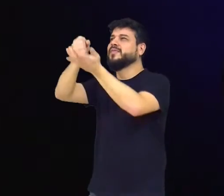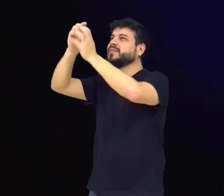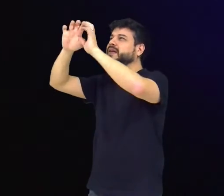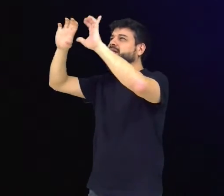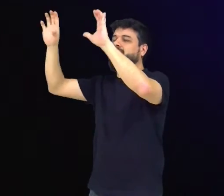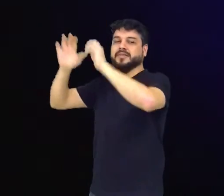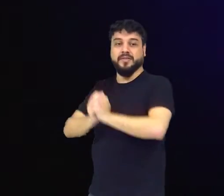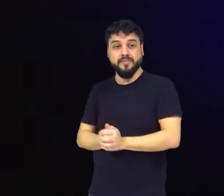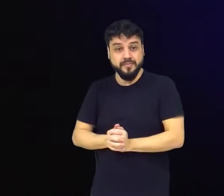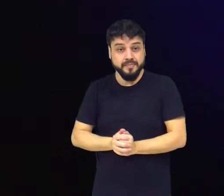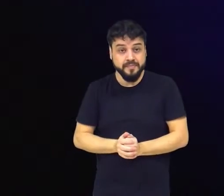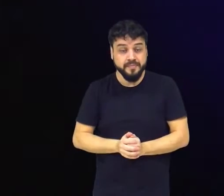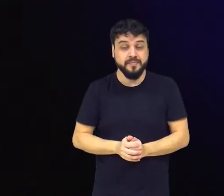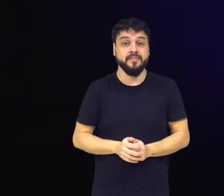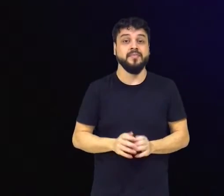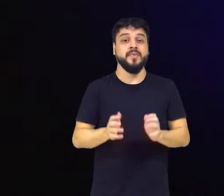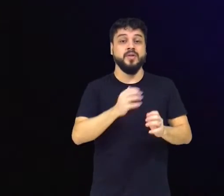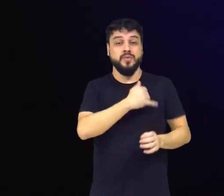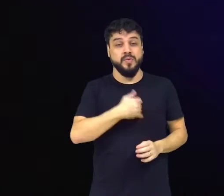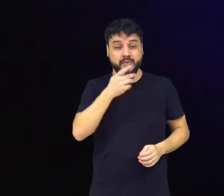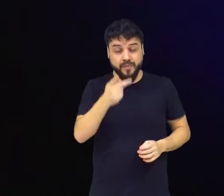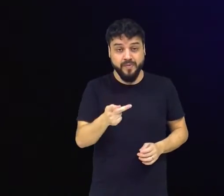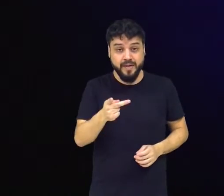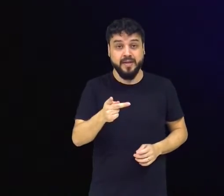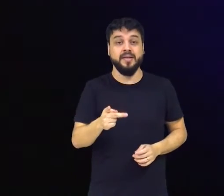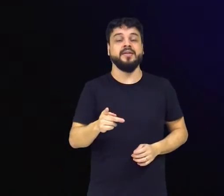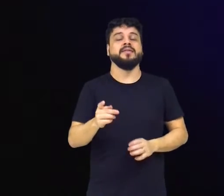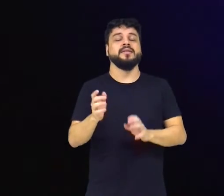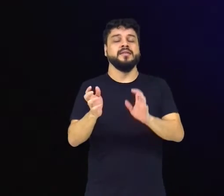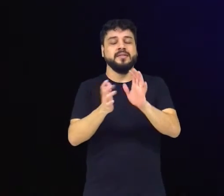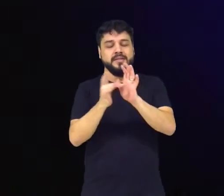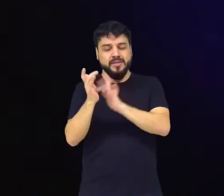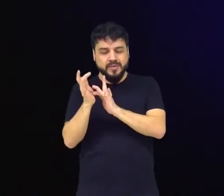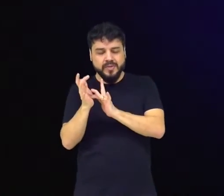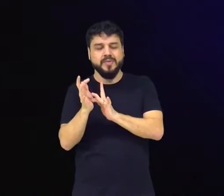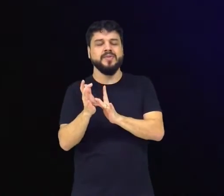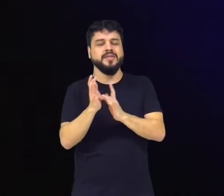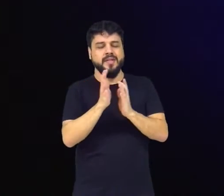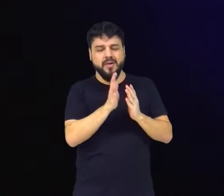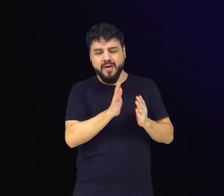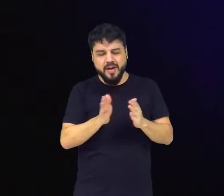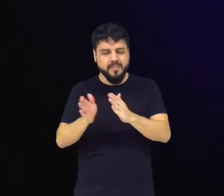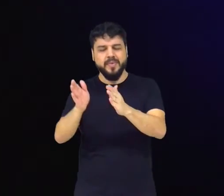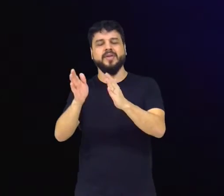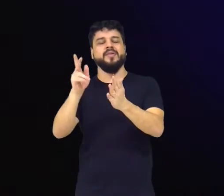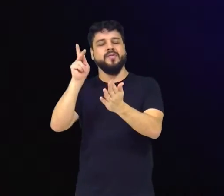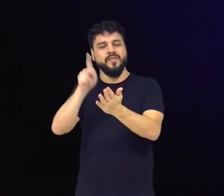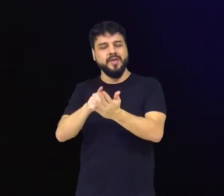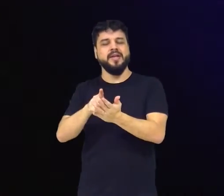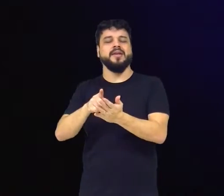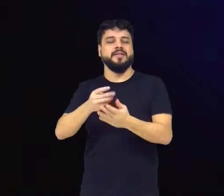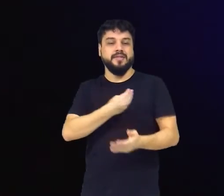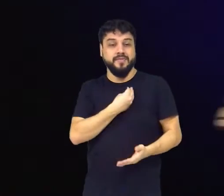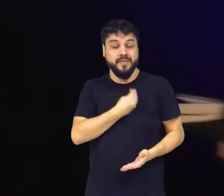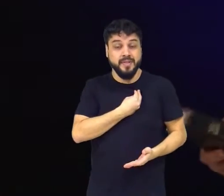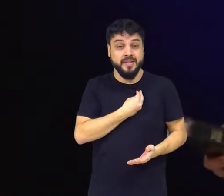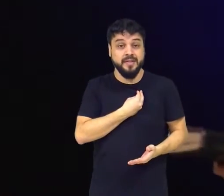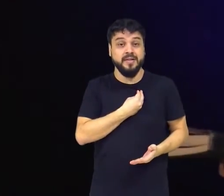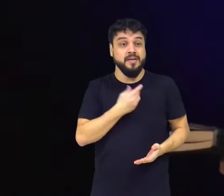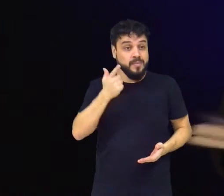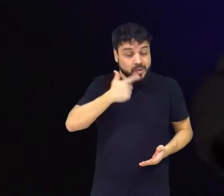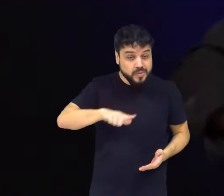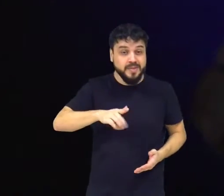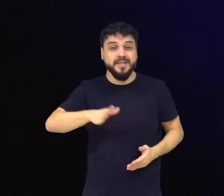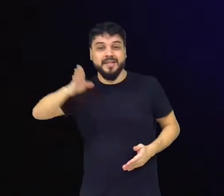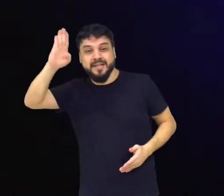assim: eu sou o caminho, a verdade e a vida. Ninguém vem ao Pai senão por mim. Jesus é a manifestação